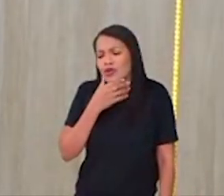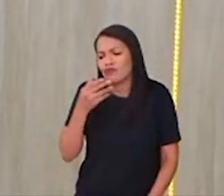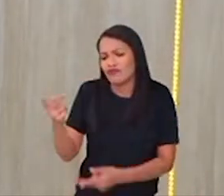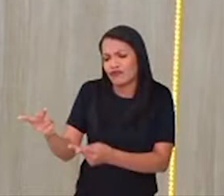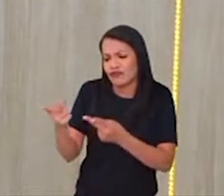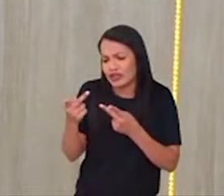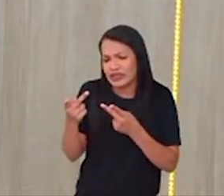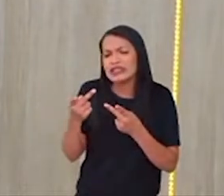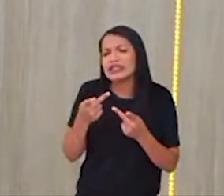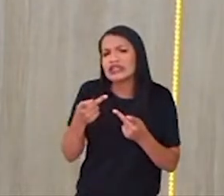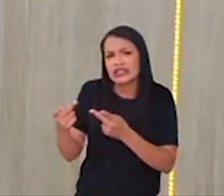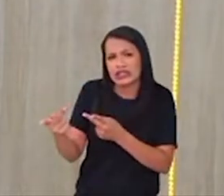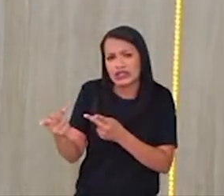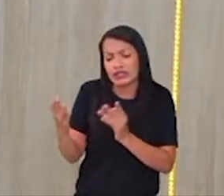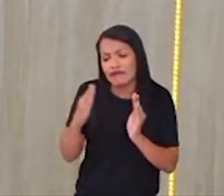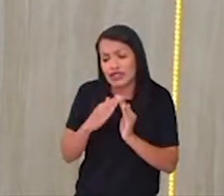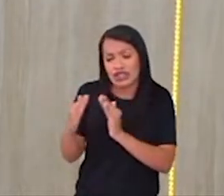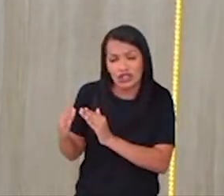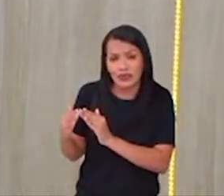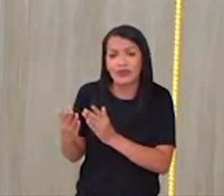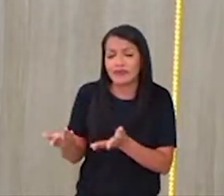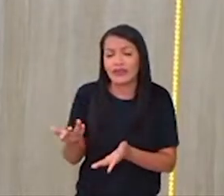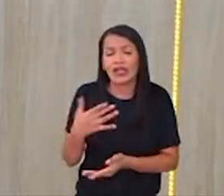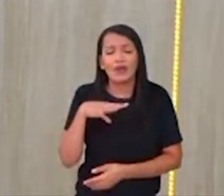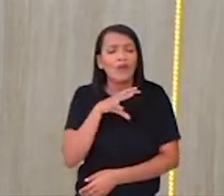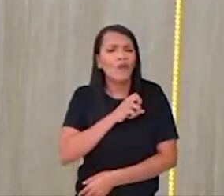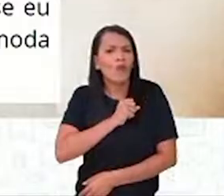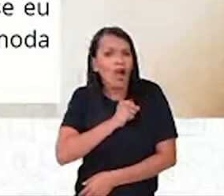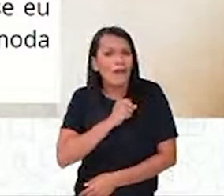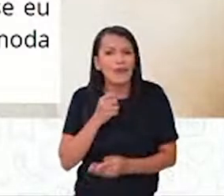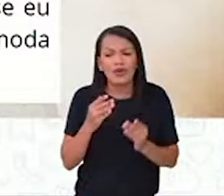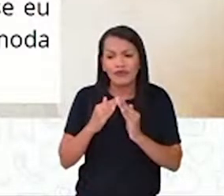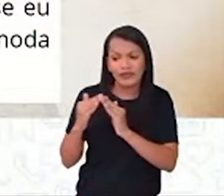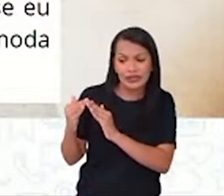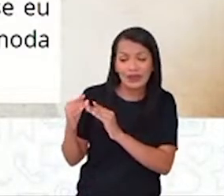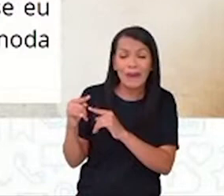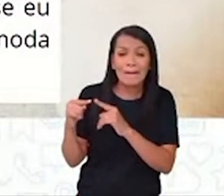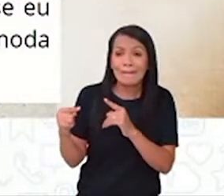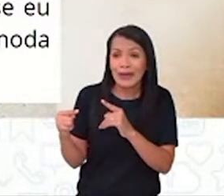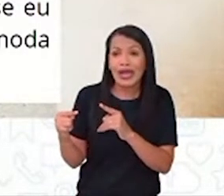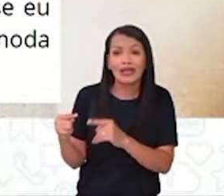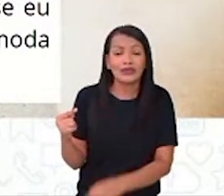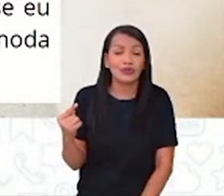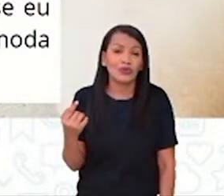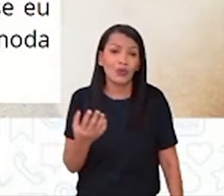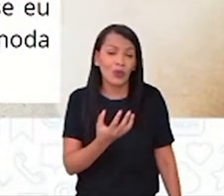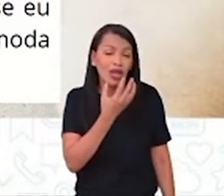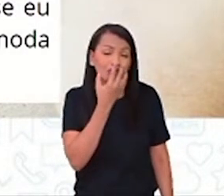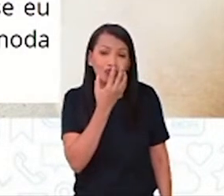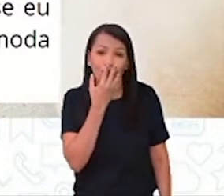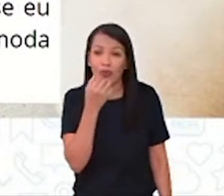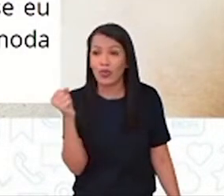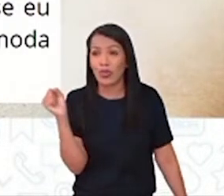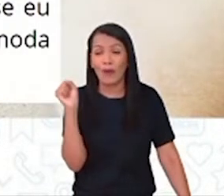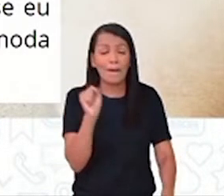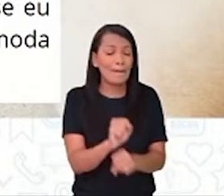ladrar. Então aqui a gente tem o quê? Uma ironia. Isso porque não está claro se eu gosto assim tanto do meu vizinho,